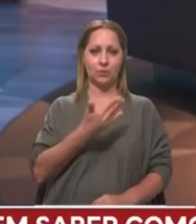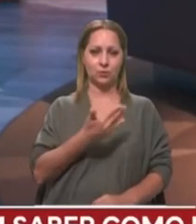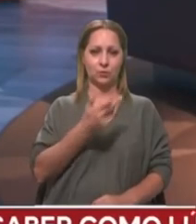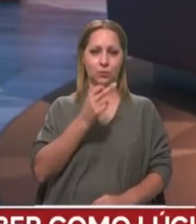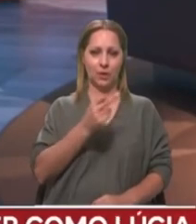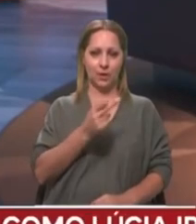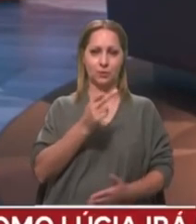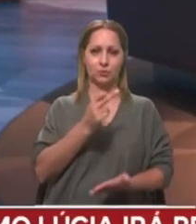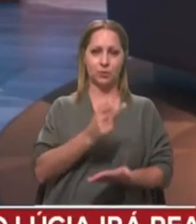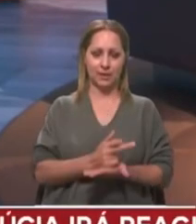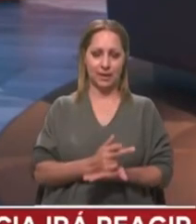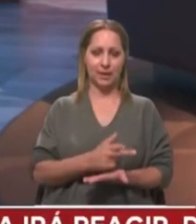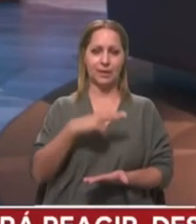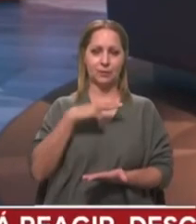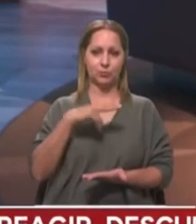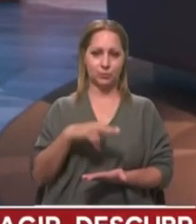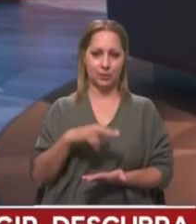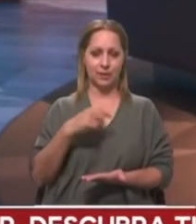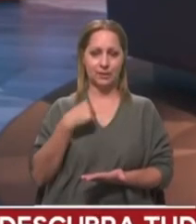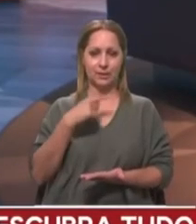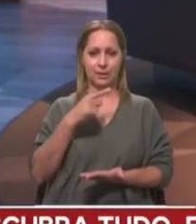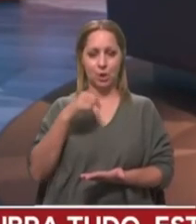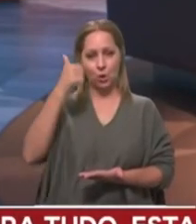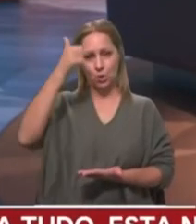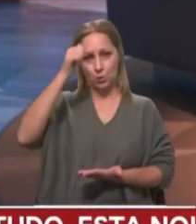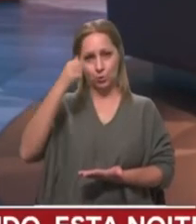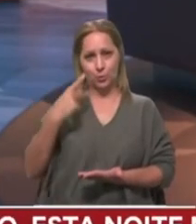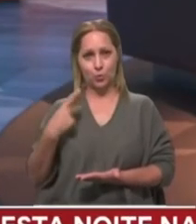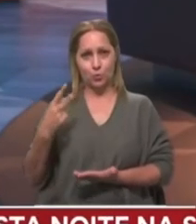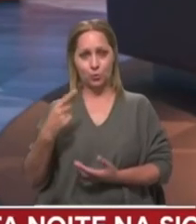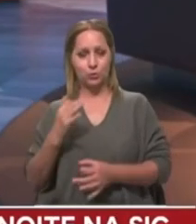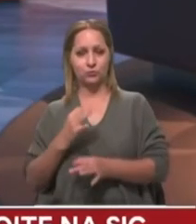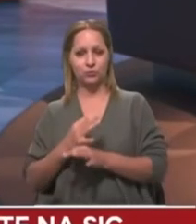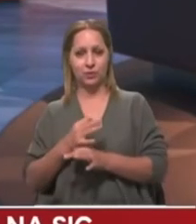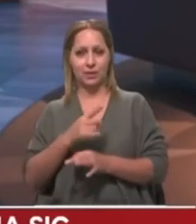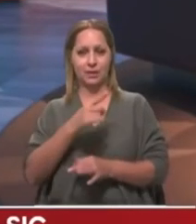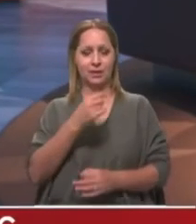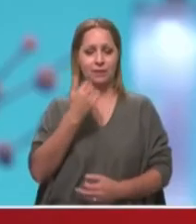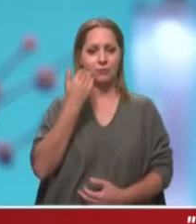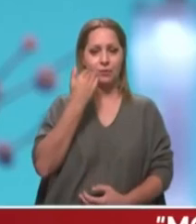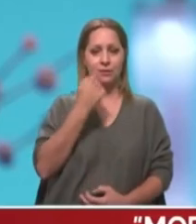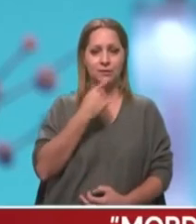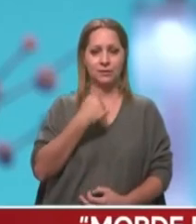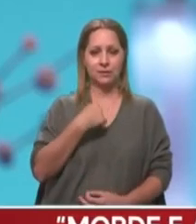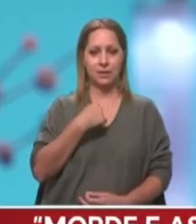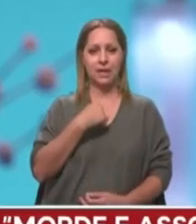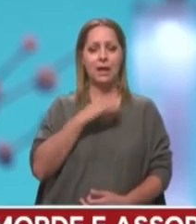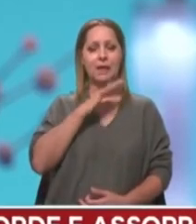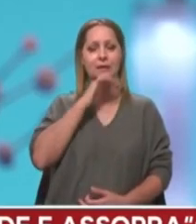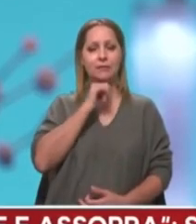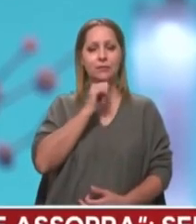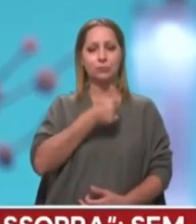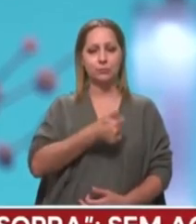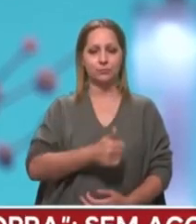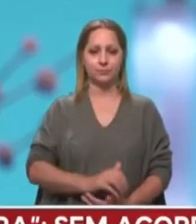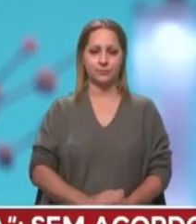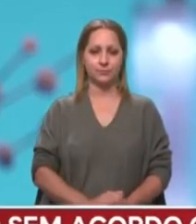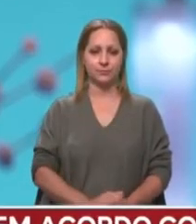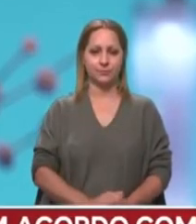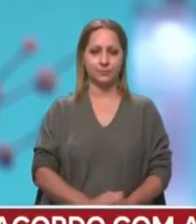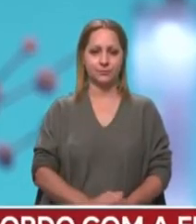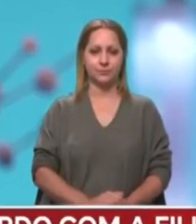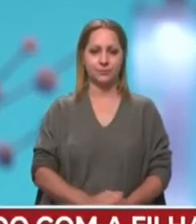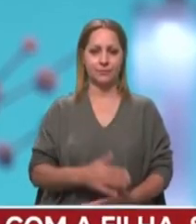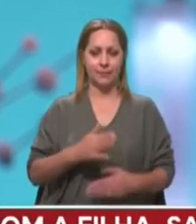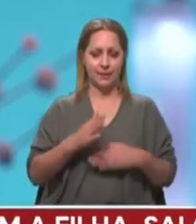Permanece em Portugal, não é? que eu ia comemorar com ele no domingo, eu recebo a notícia que meu filho tinha falecido. Ele me